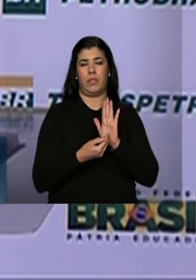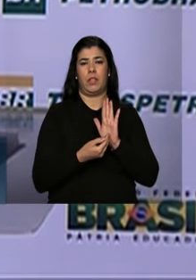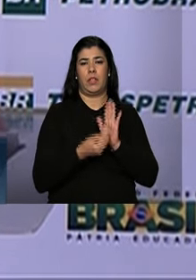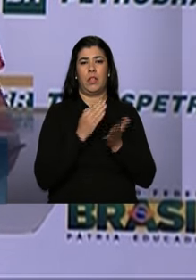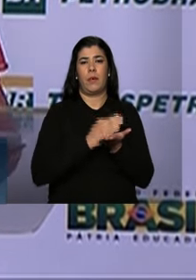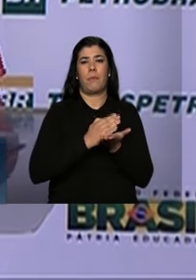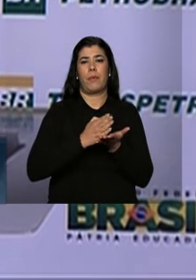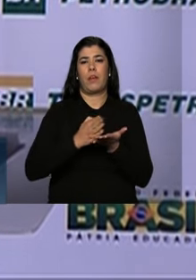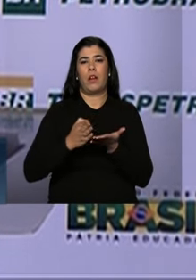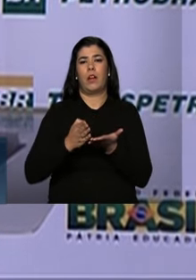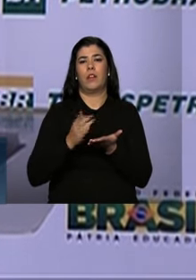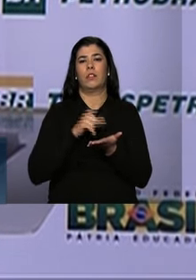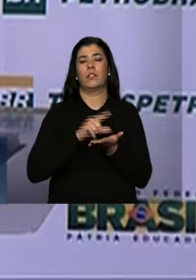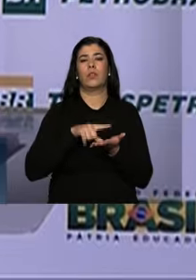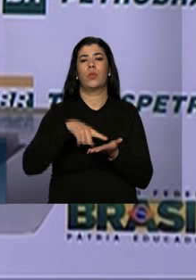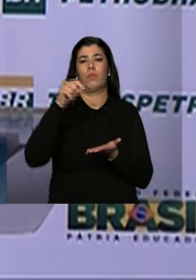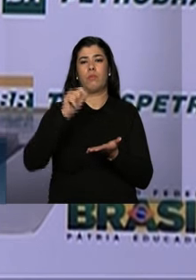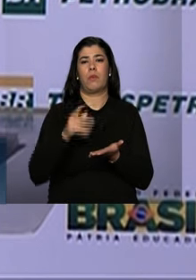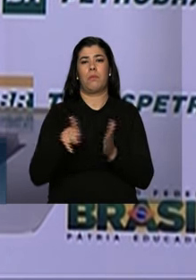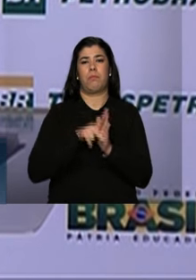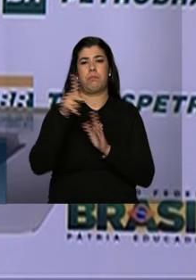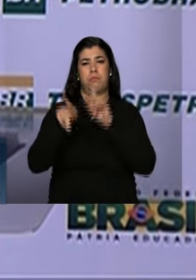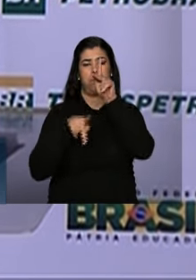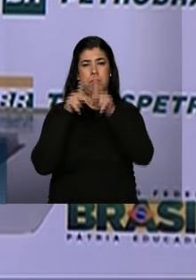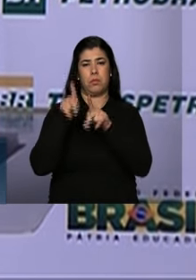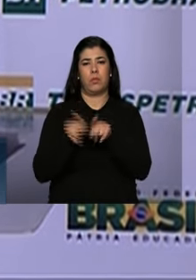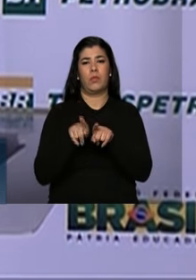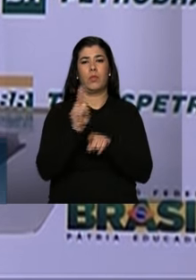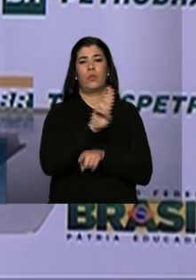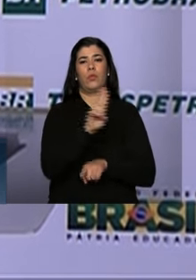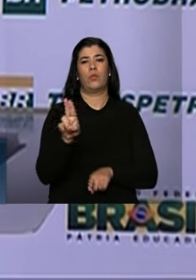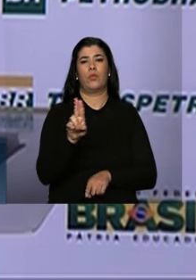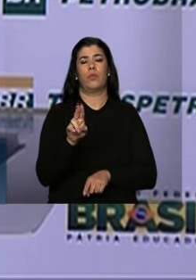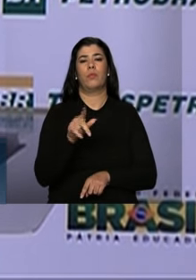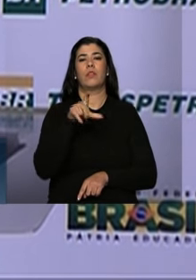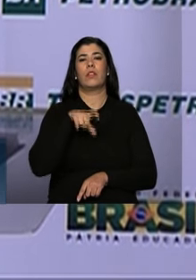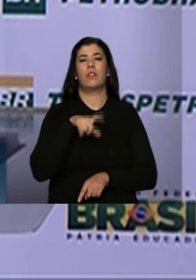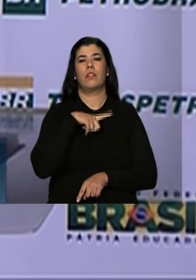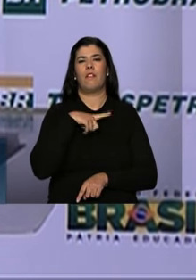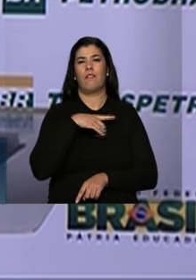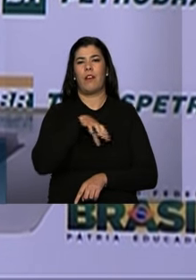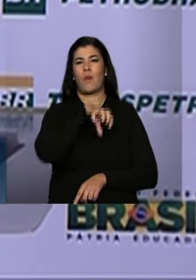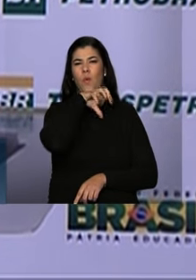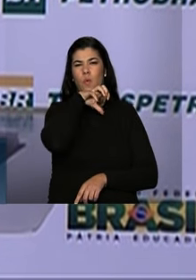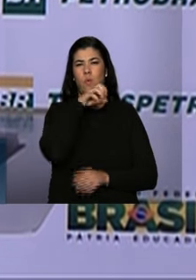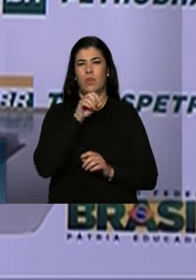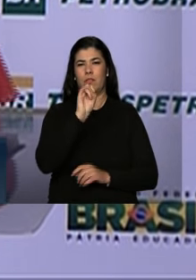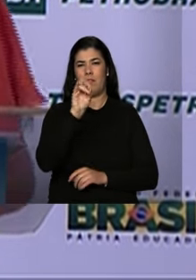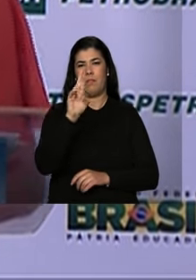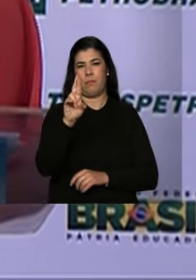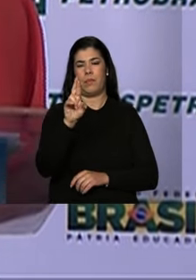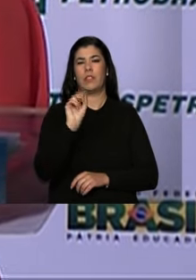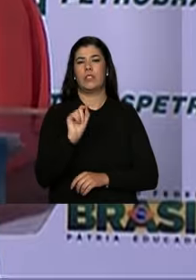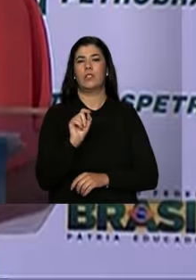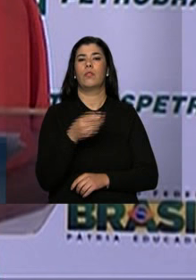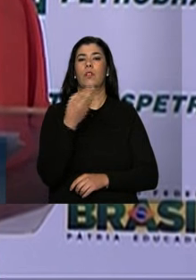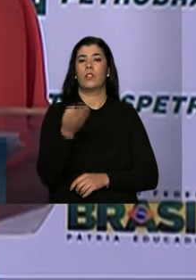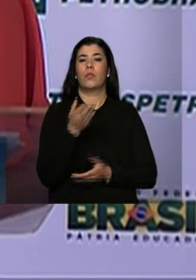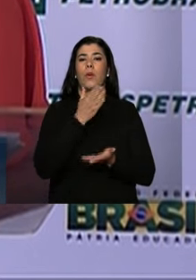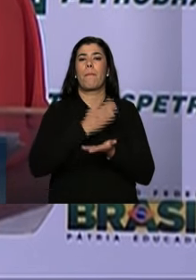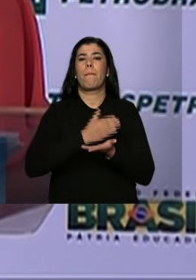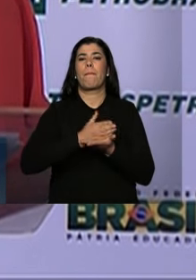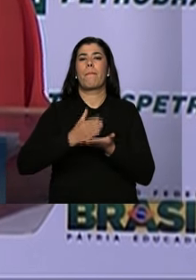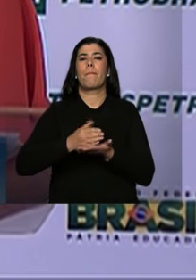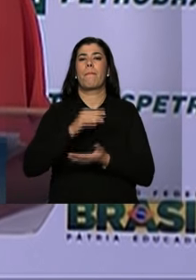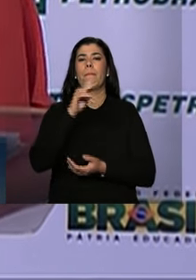à distribuição do petróleo, a parte chamada do leão. Então, o modelo de partilha é isso, a